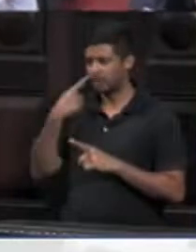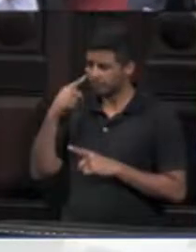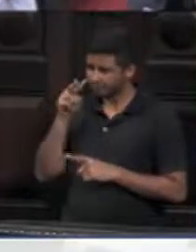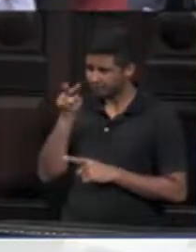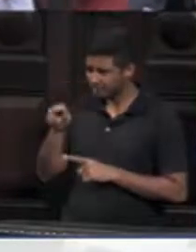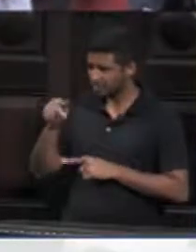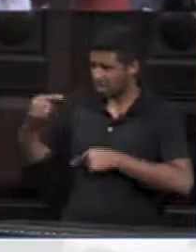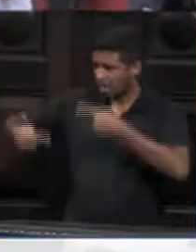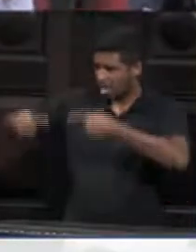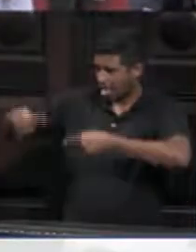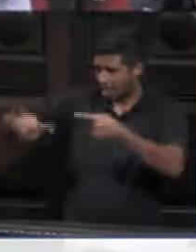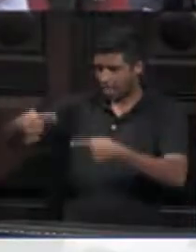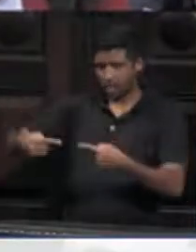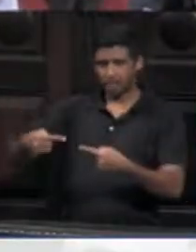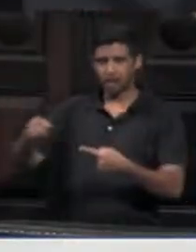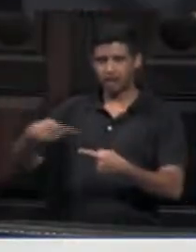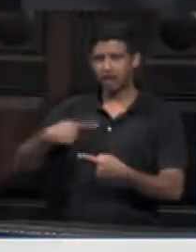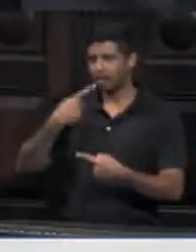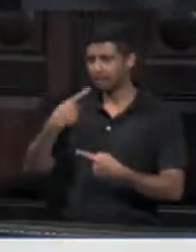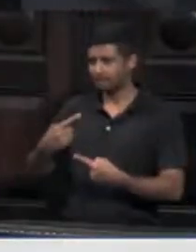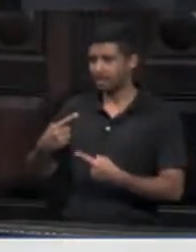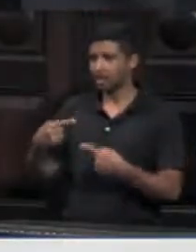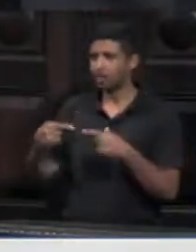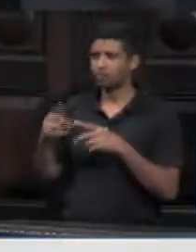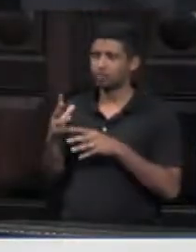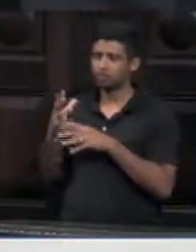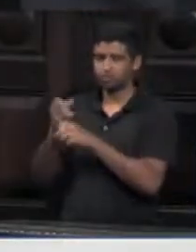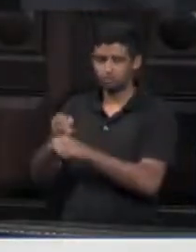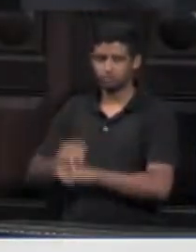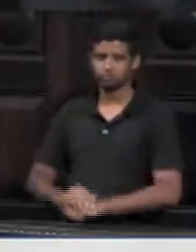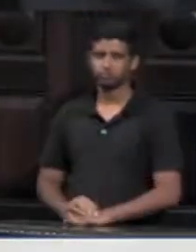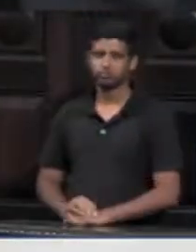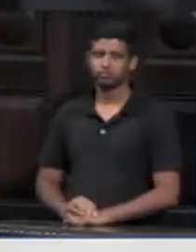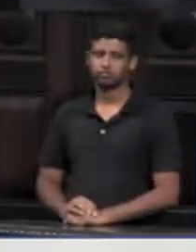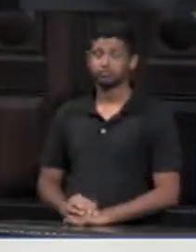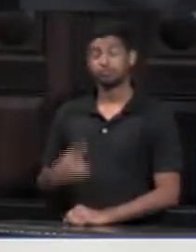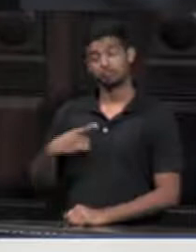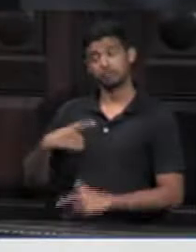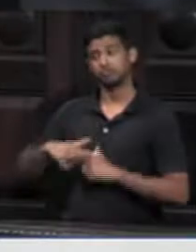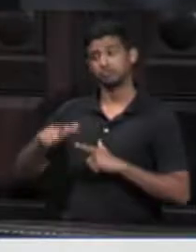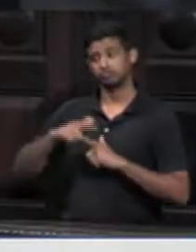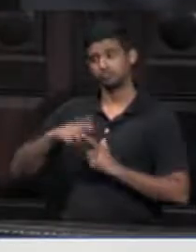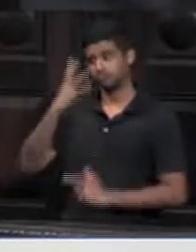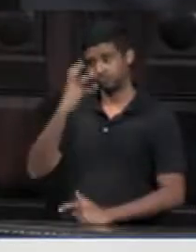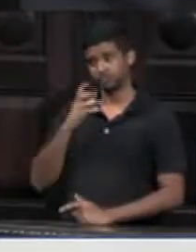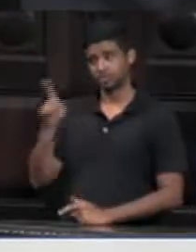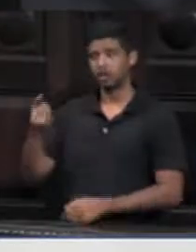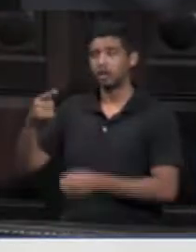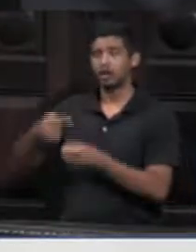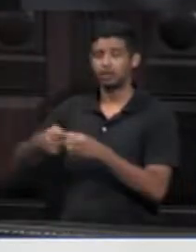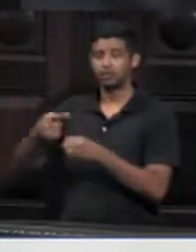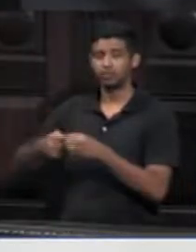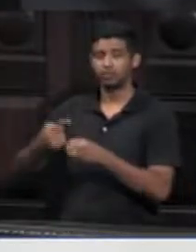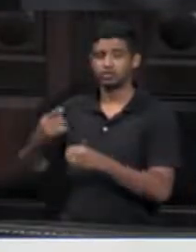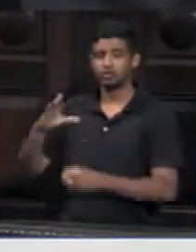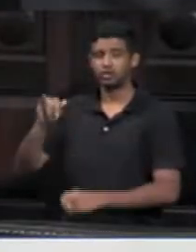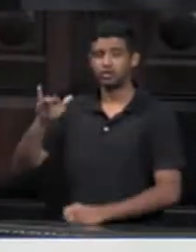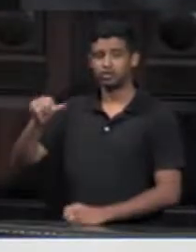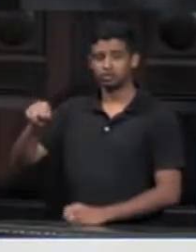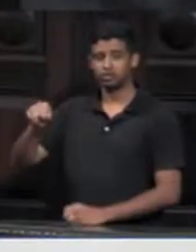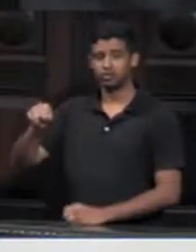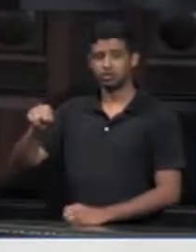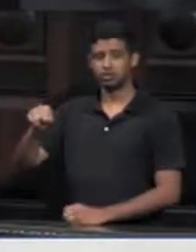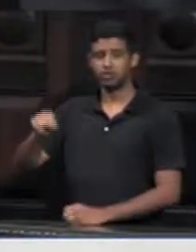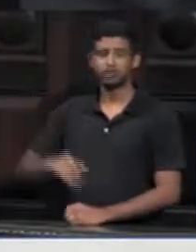discussões dessa formação... Vou ler agora aqui. Houve um sério problema no município de Cachoeiras de Macacu com relação ao